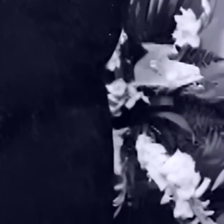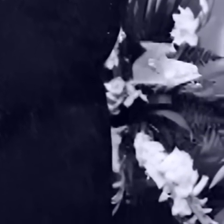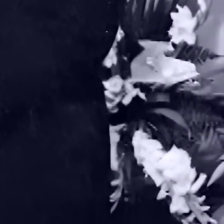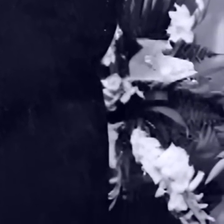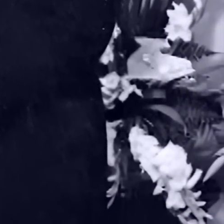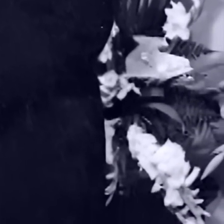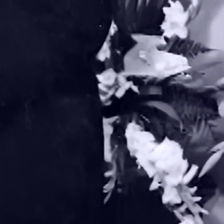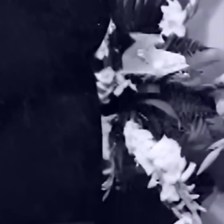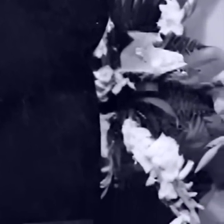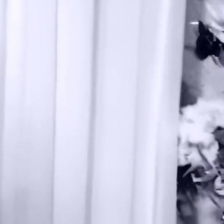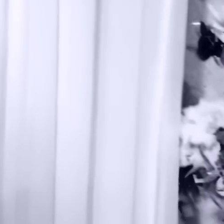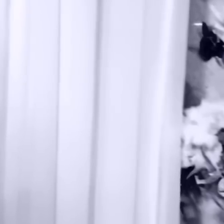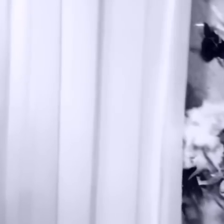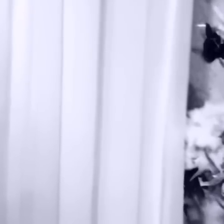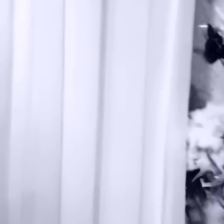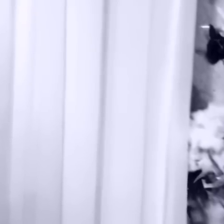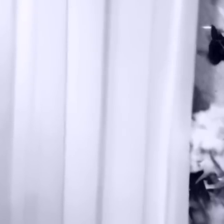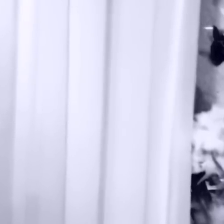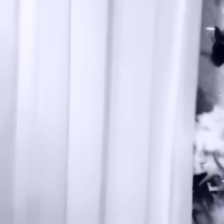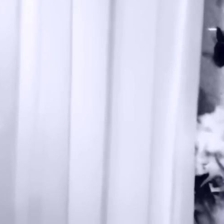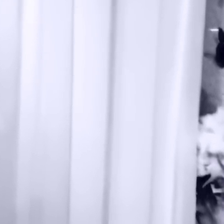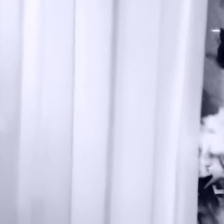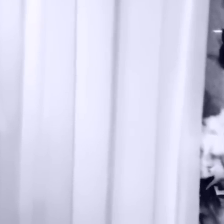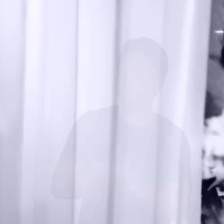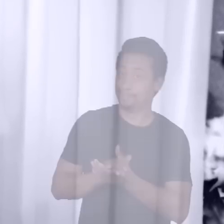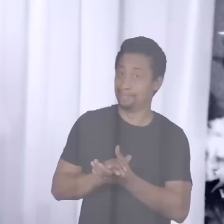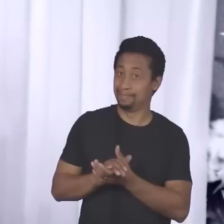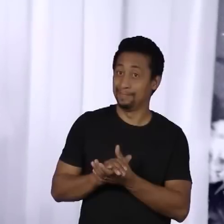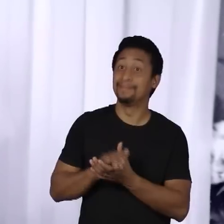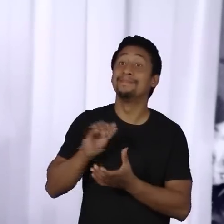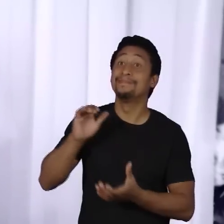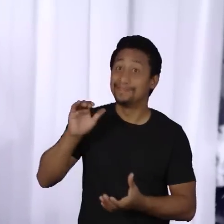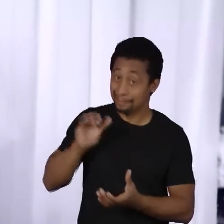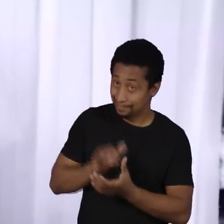Casei também com um promotor público,